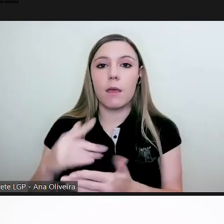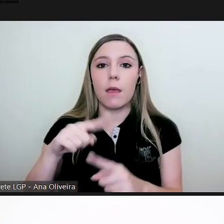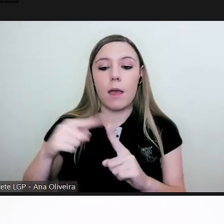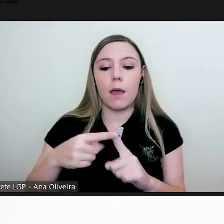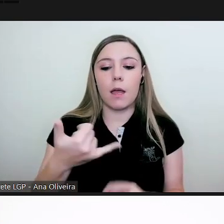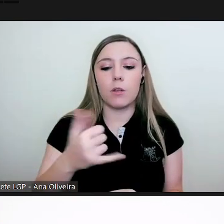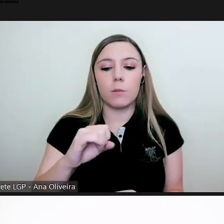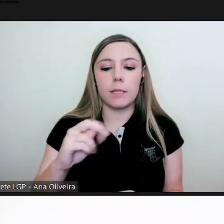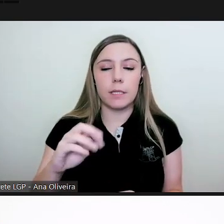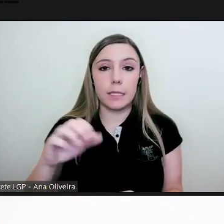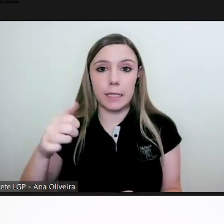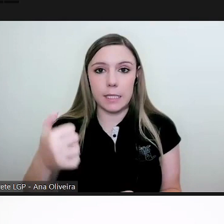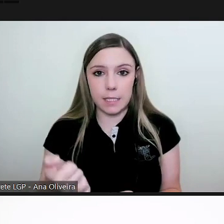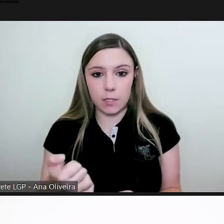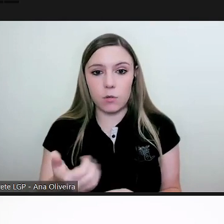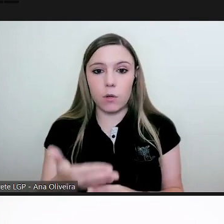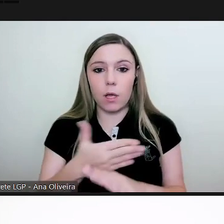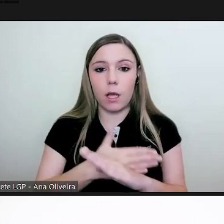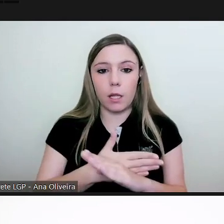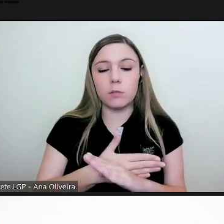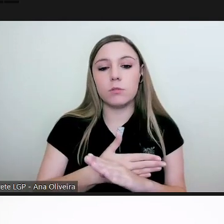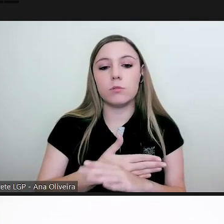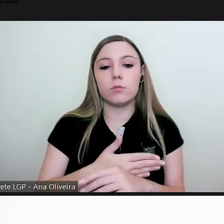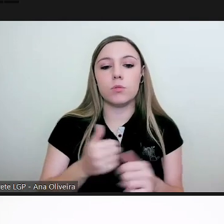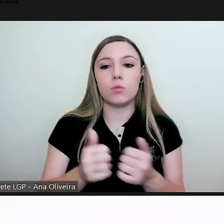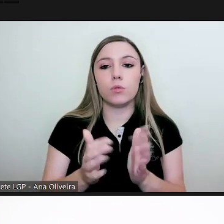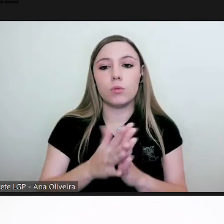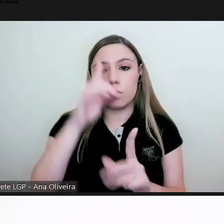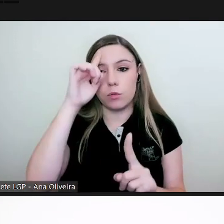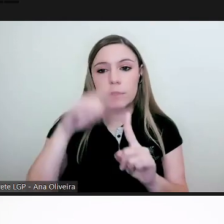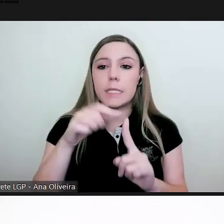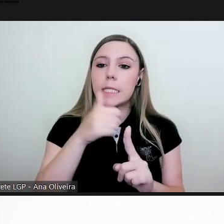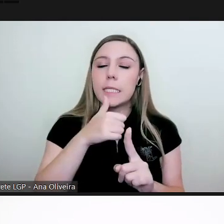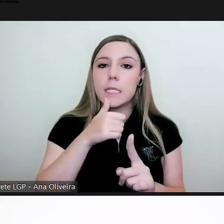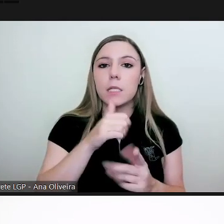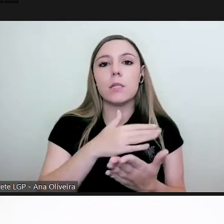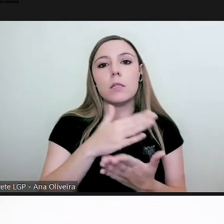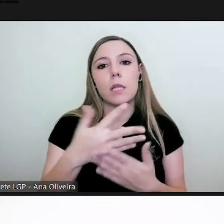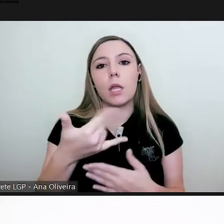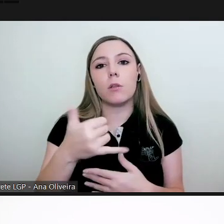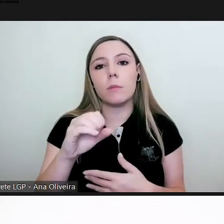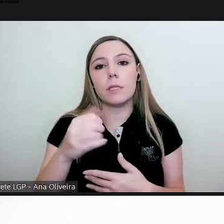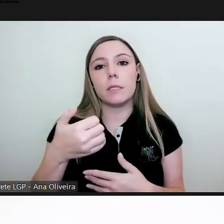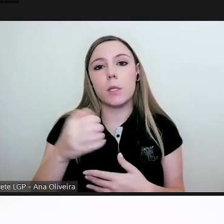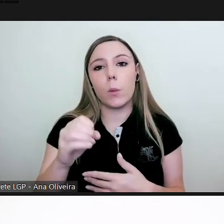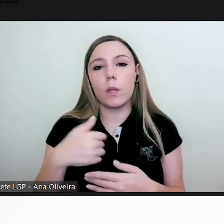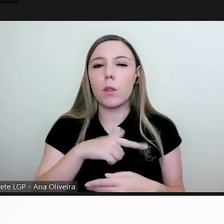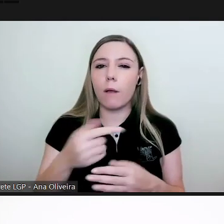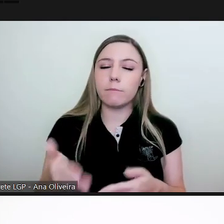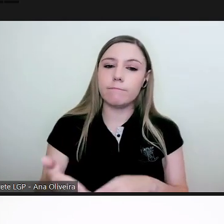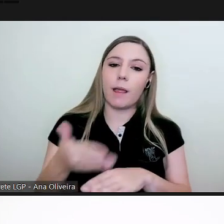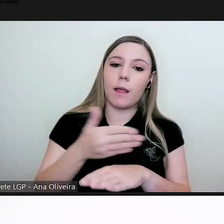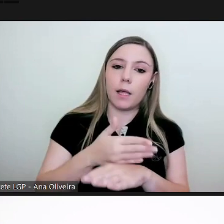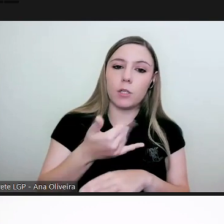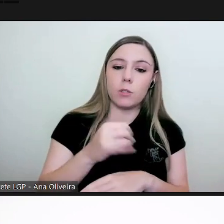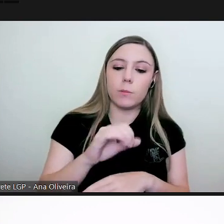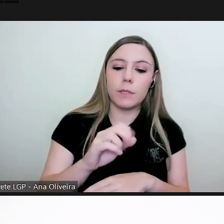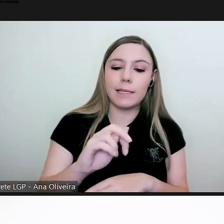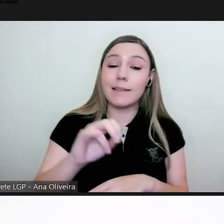objetivos que existem, foram definidos até 2050, portanto, antecipámos para 2035. Teremos um conjunto de